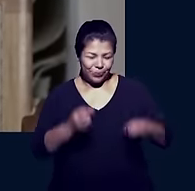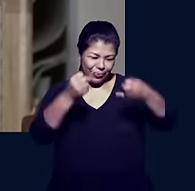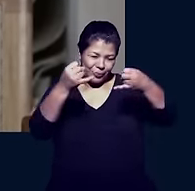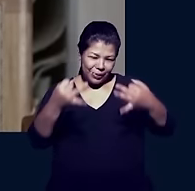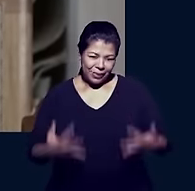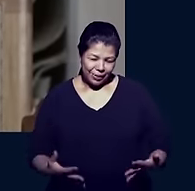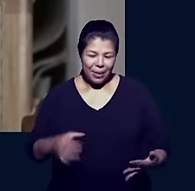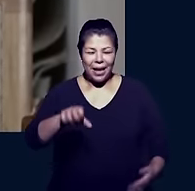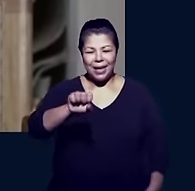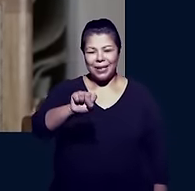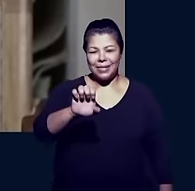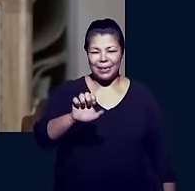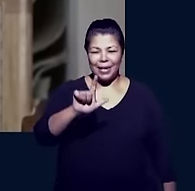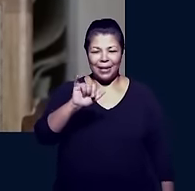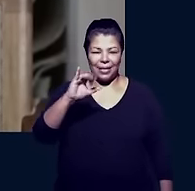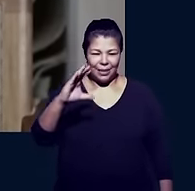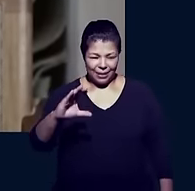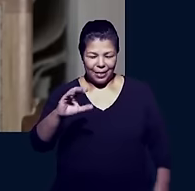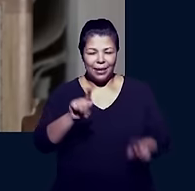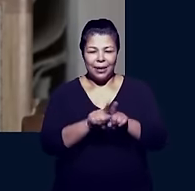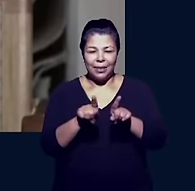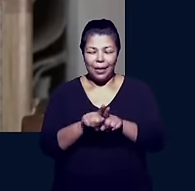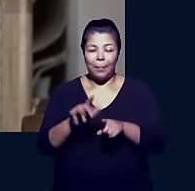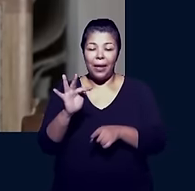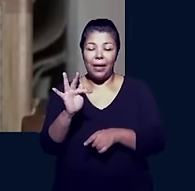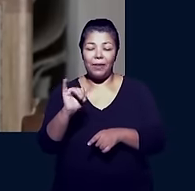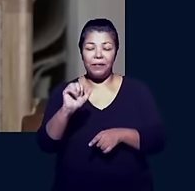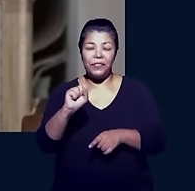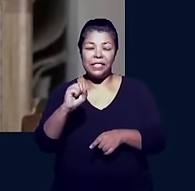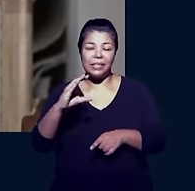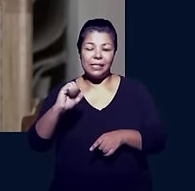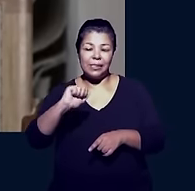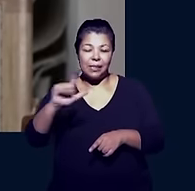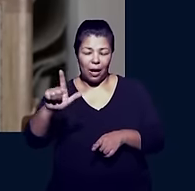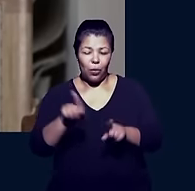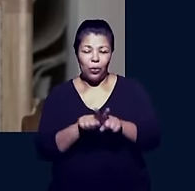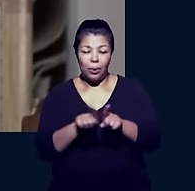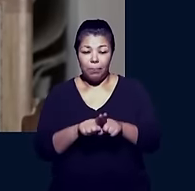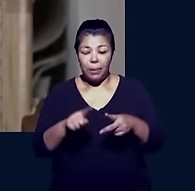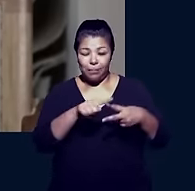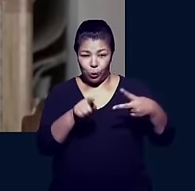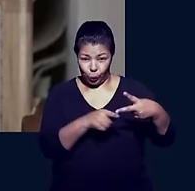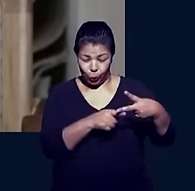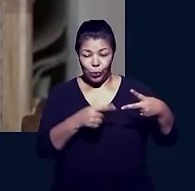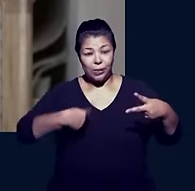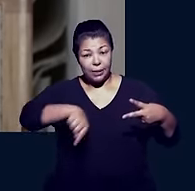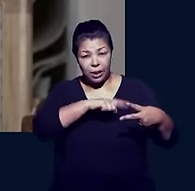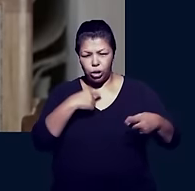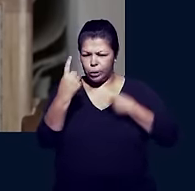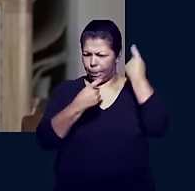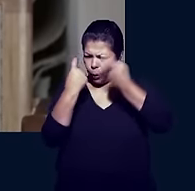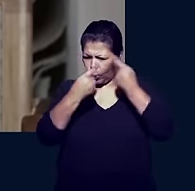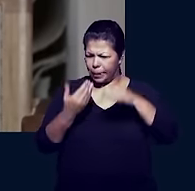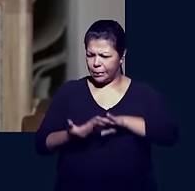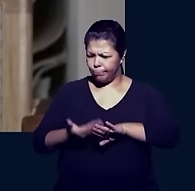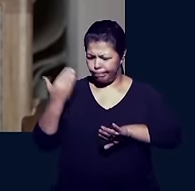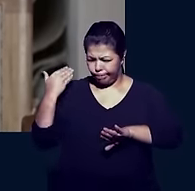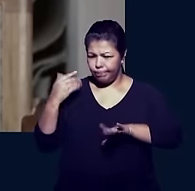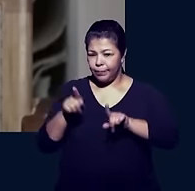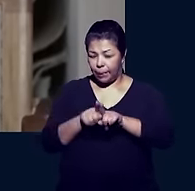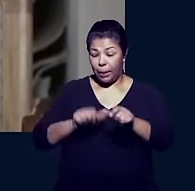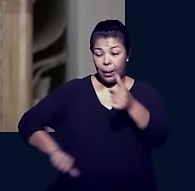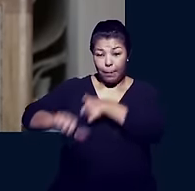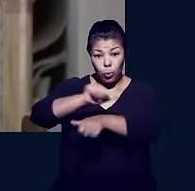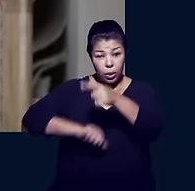sobre SELIC e o fiscal né a gente teve uma discussão recente uma discussão preocupação temor sobre a recente mudança da